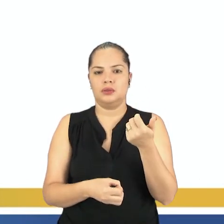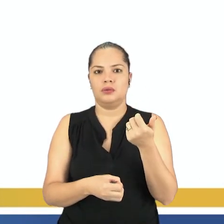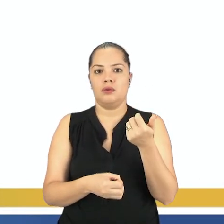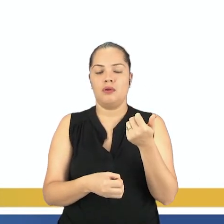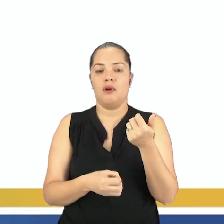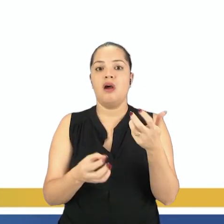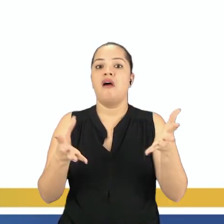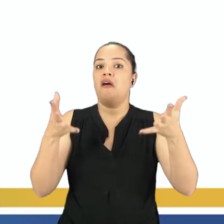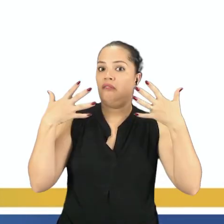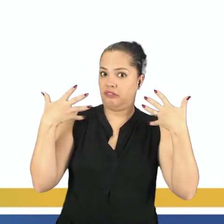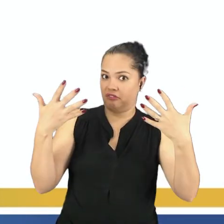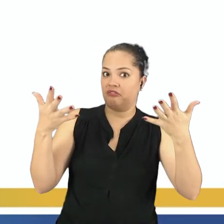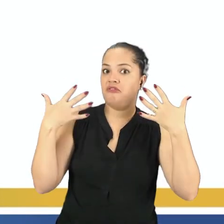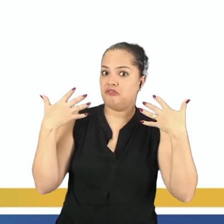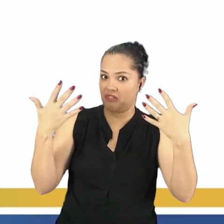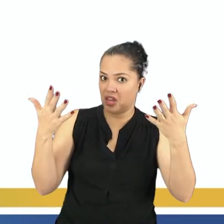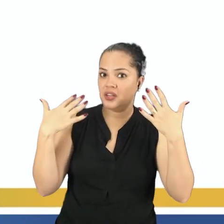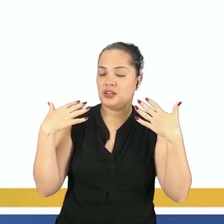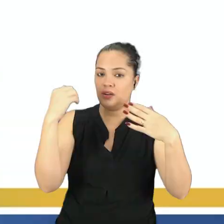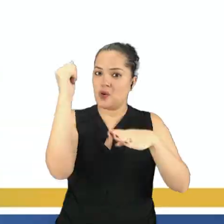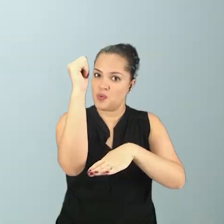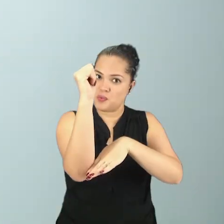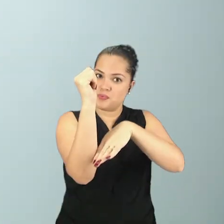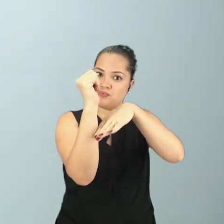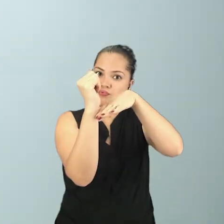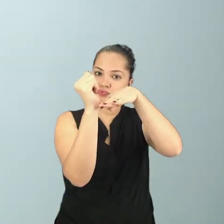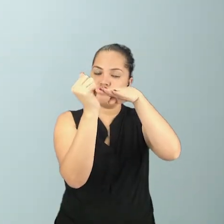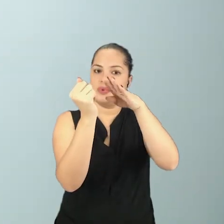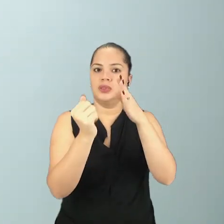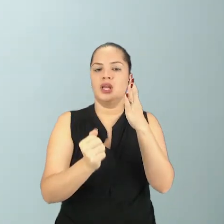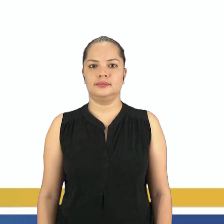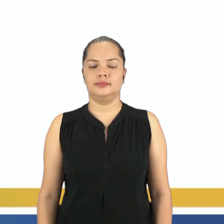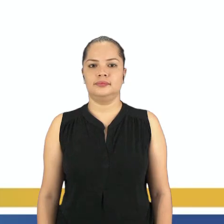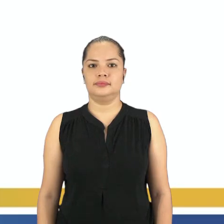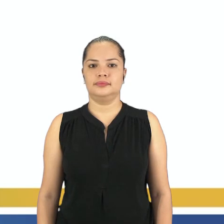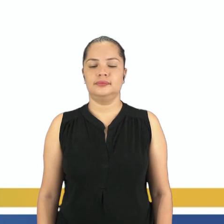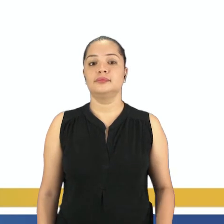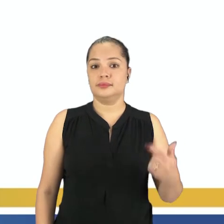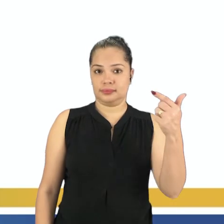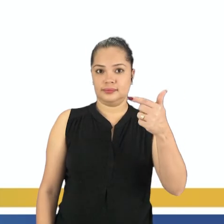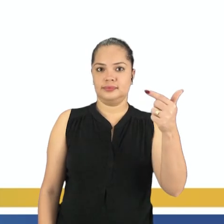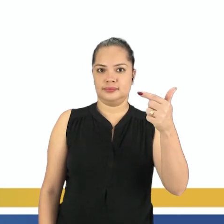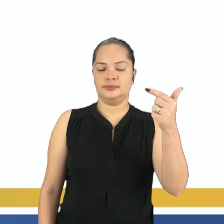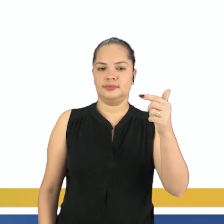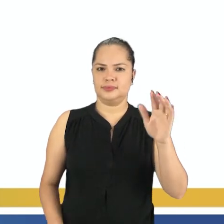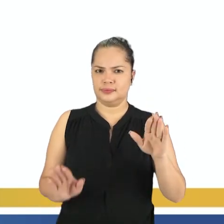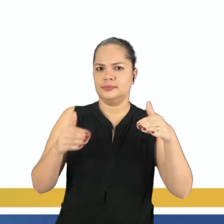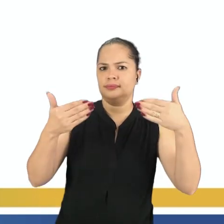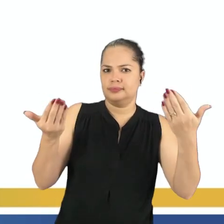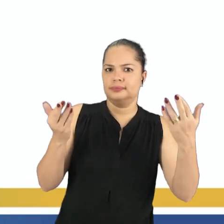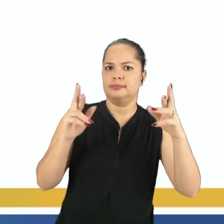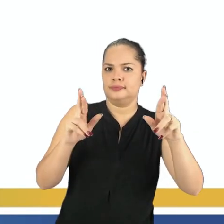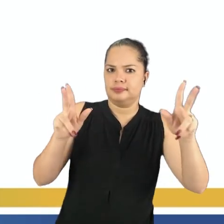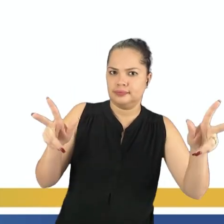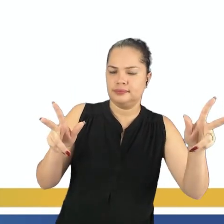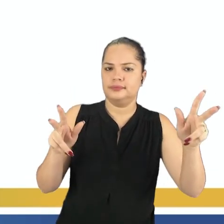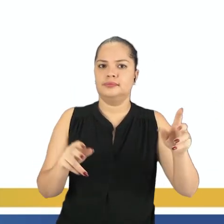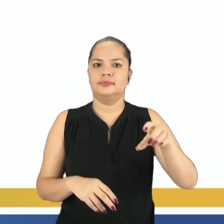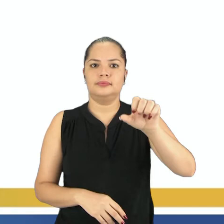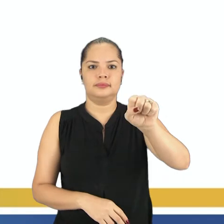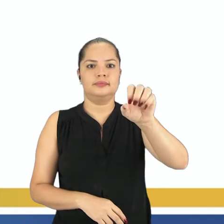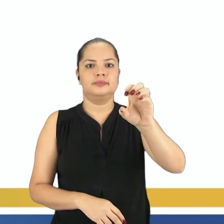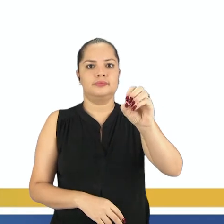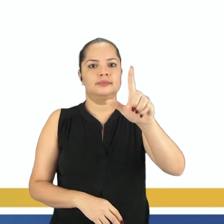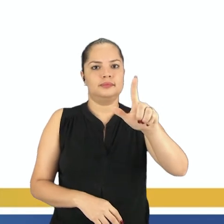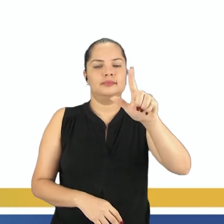Verão, estação do ano com altas temperaturas e dias mais longos. Questão número 2. Qual a diferença entre solstício e equinócio?